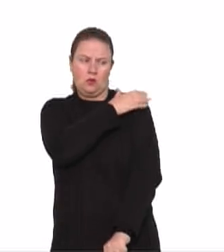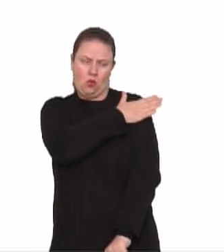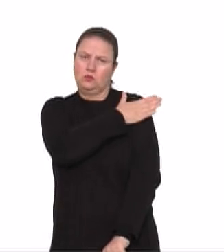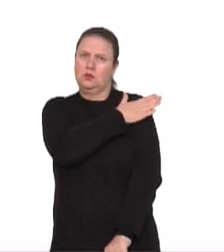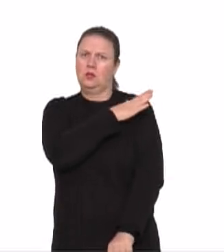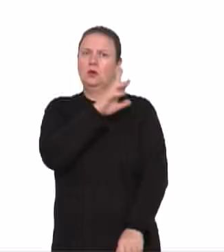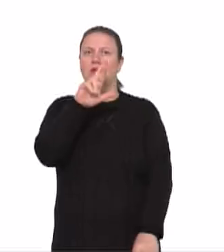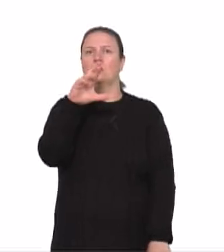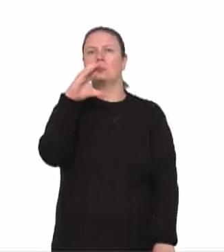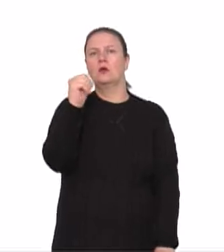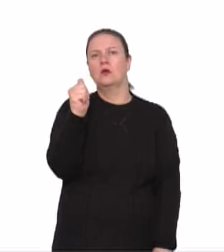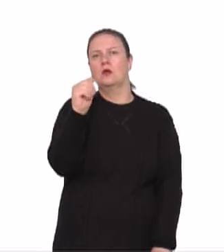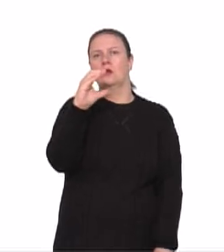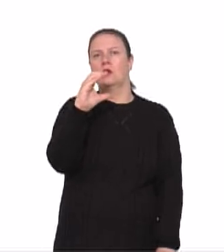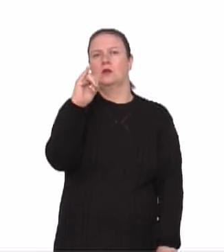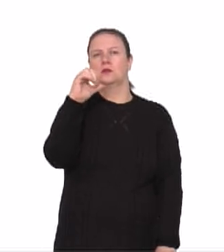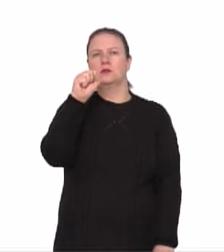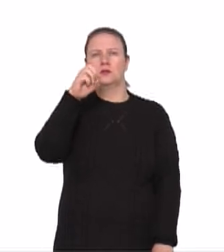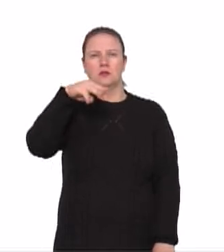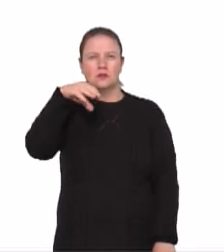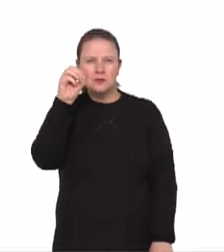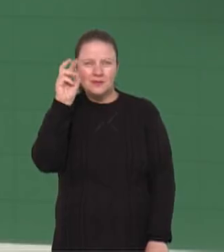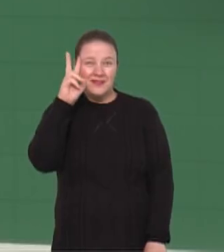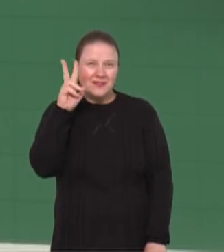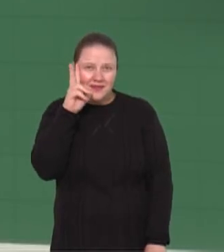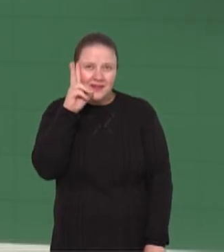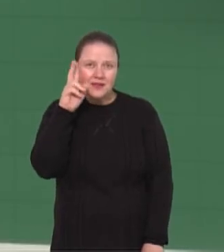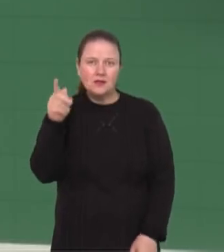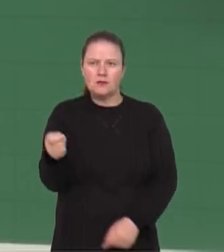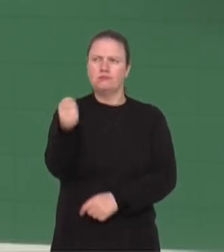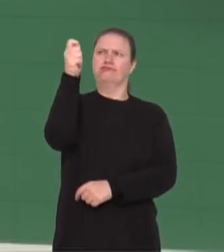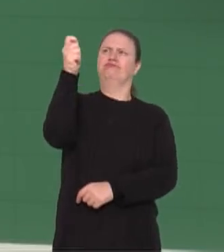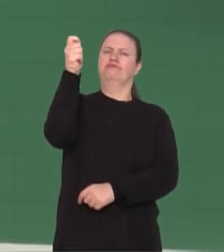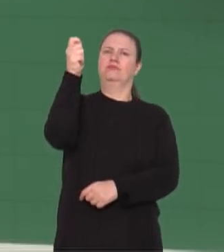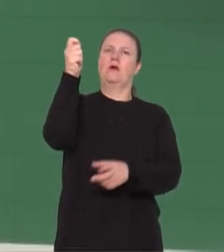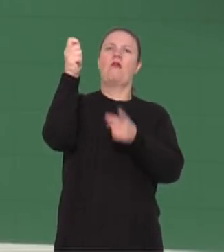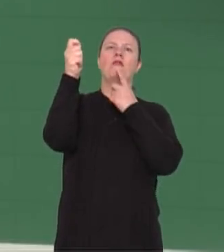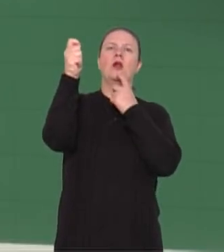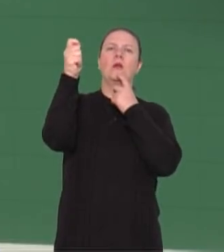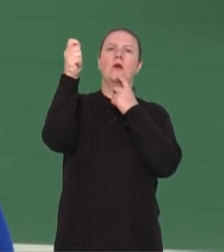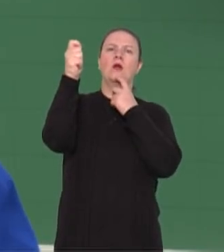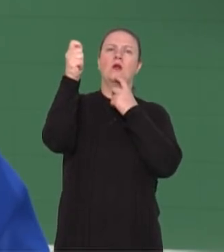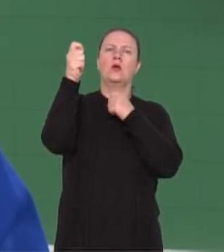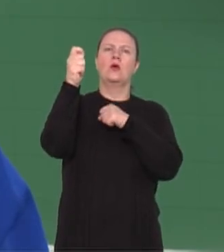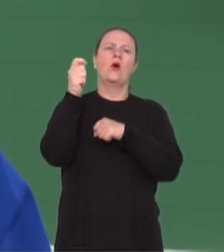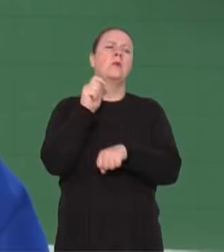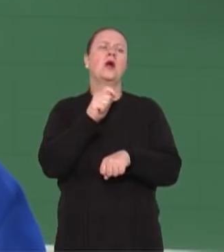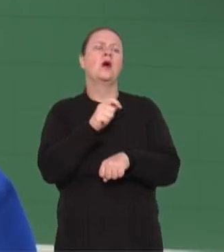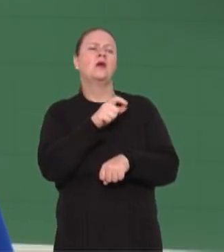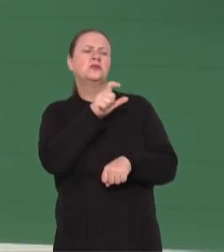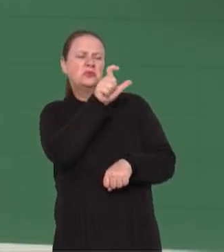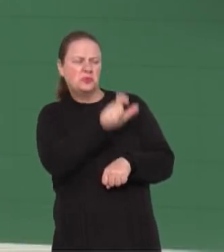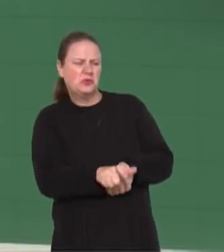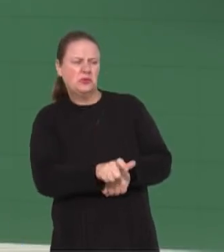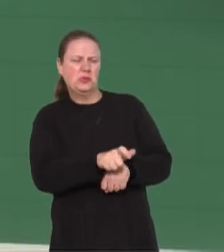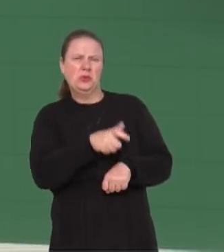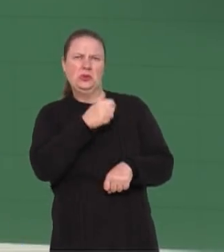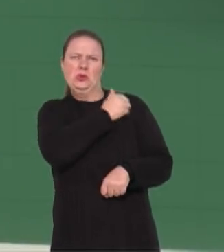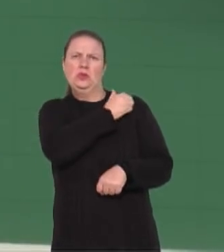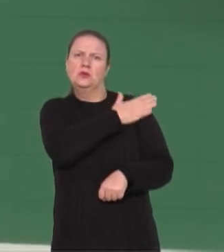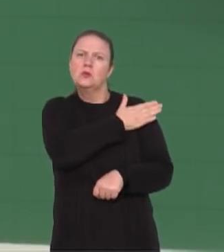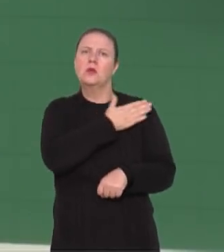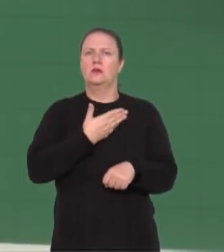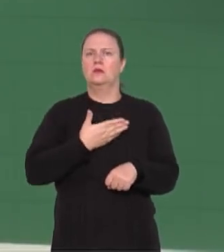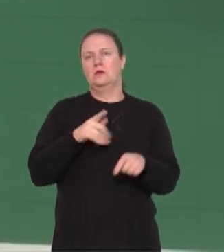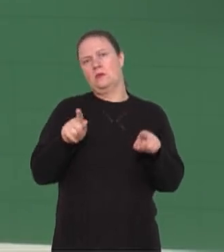ali desenhos, imagens do cartão vermelho, indicando o cartão vermelho para práticas de racismo, de frases que indiquem